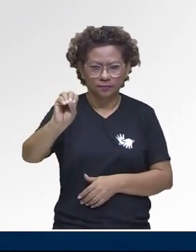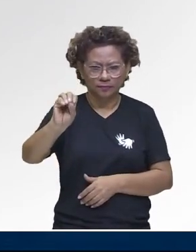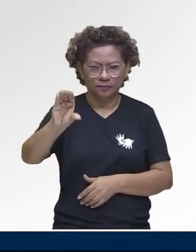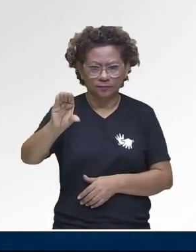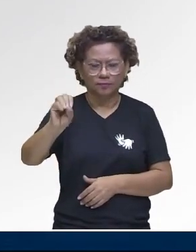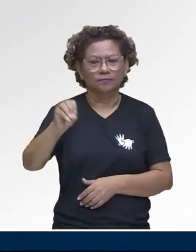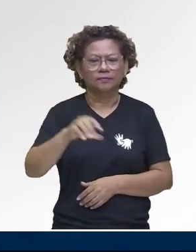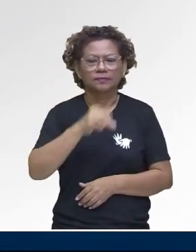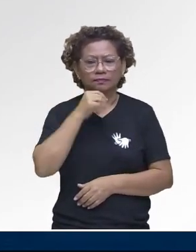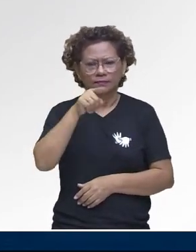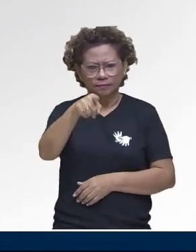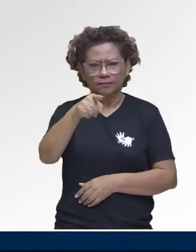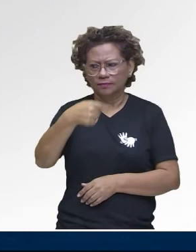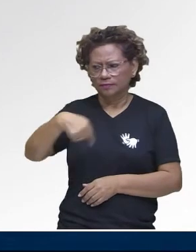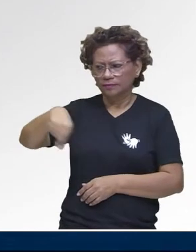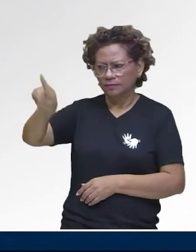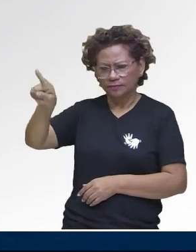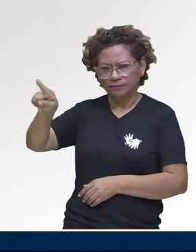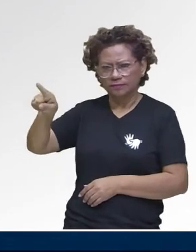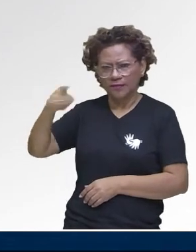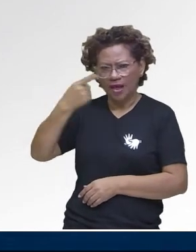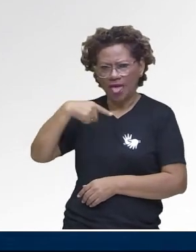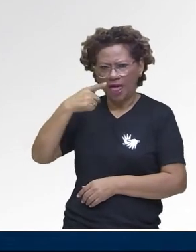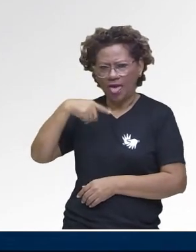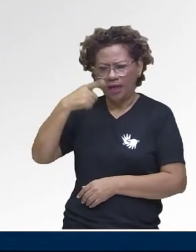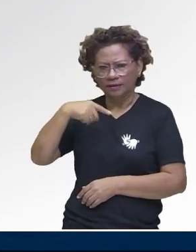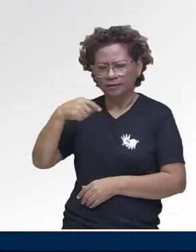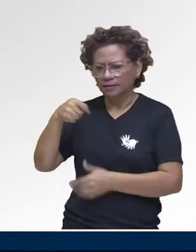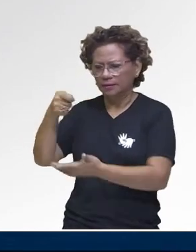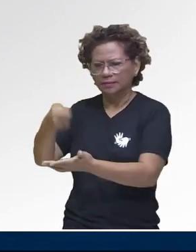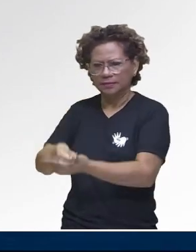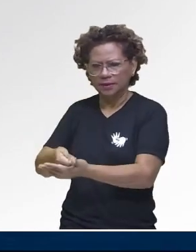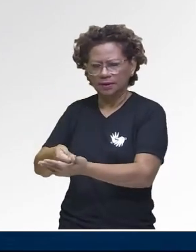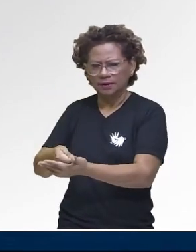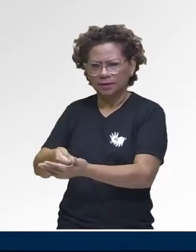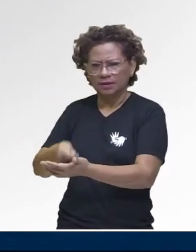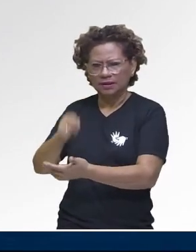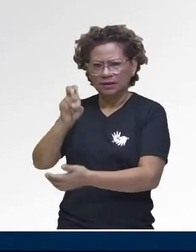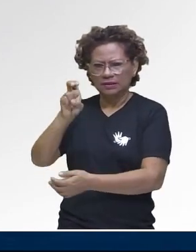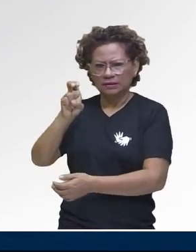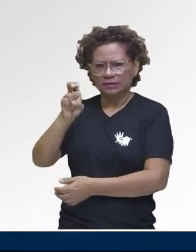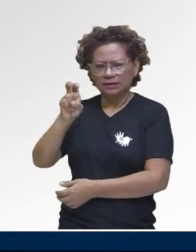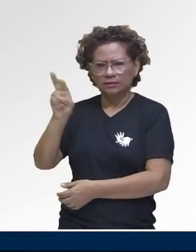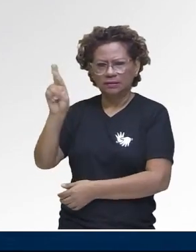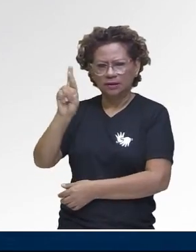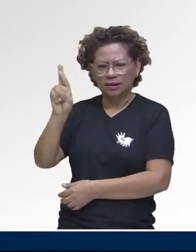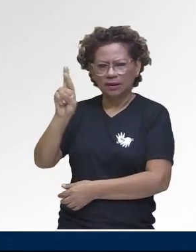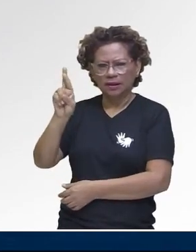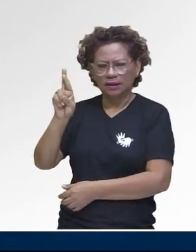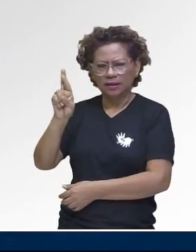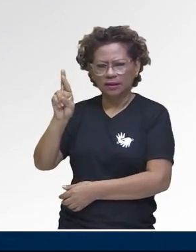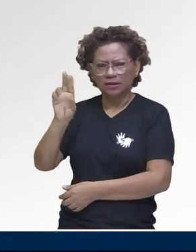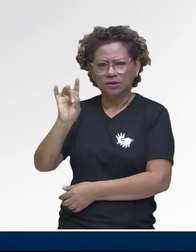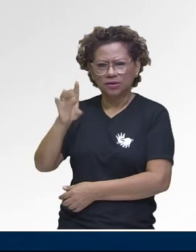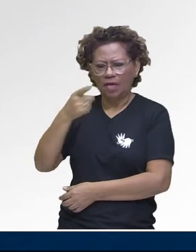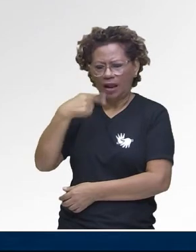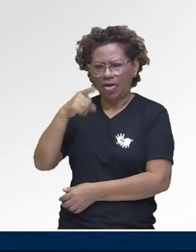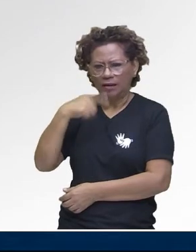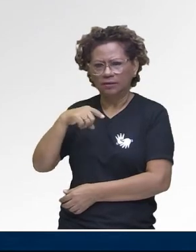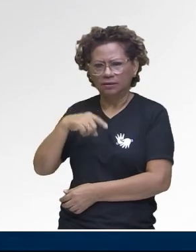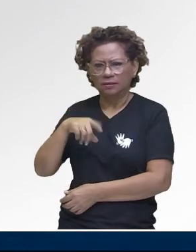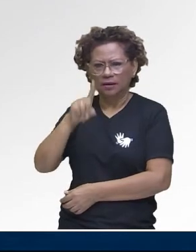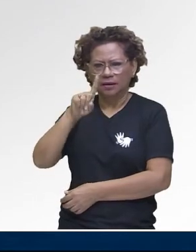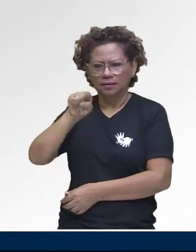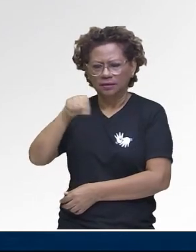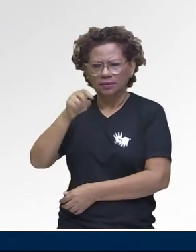comprar um simples picolé e aí vai pagar com uma nota de R$5, por exemplo, e o picolé custa R$1,50, vai